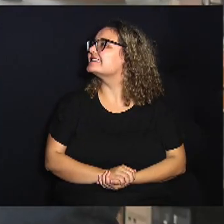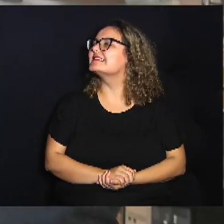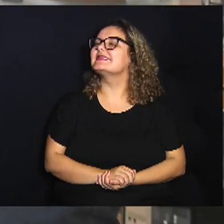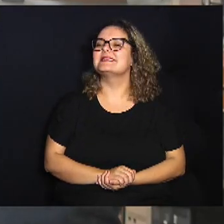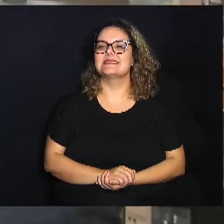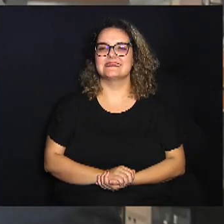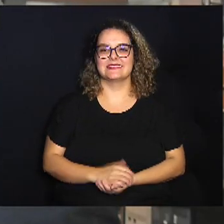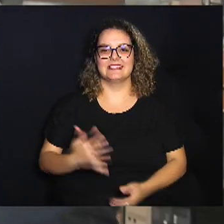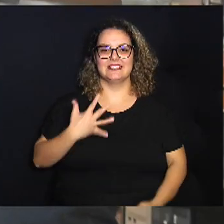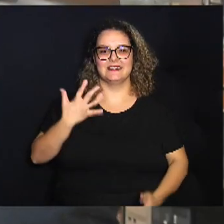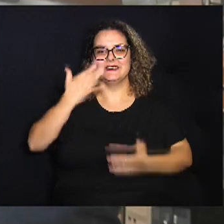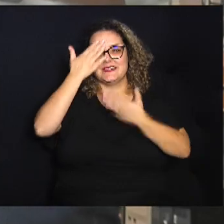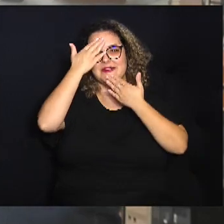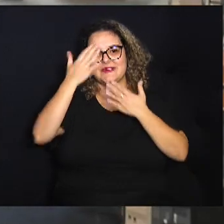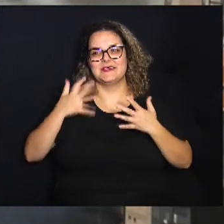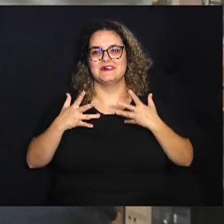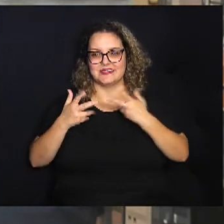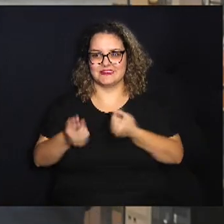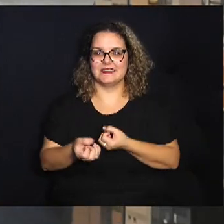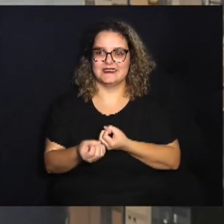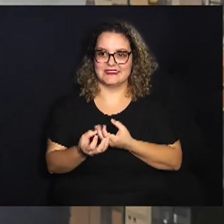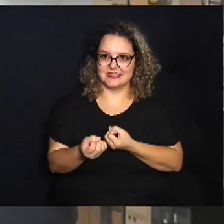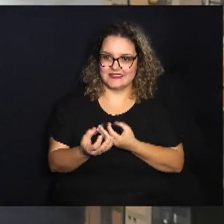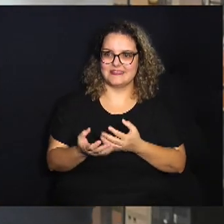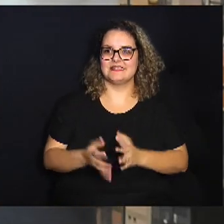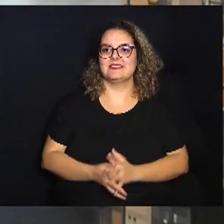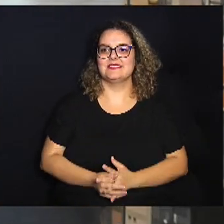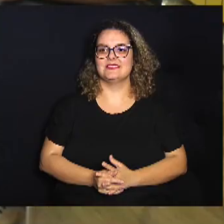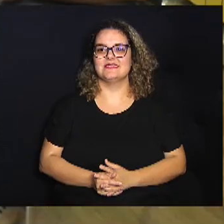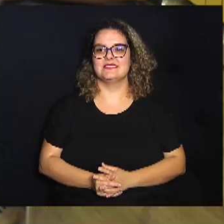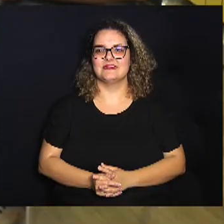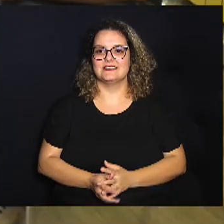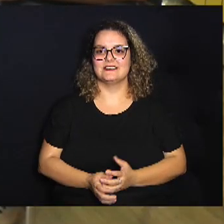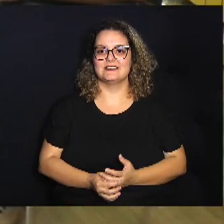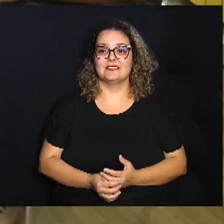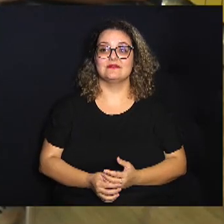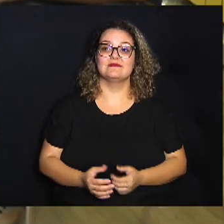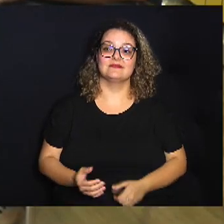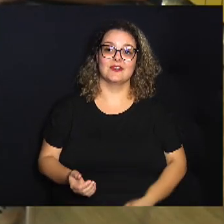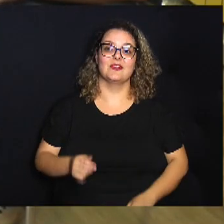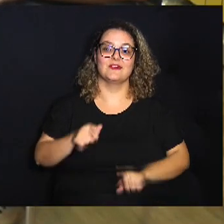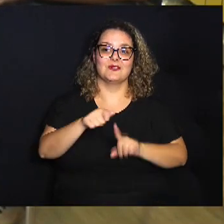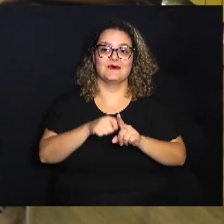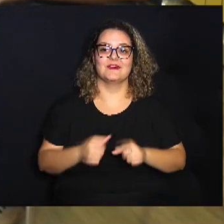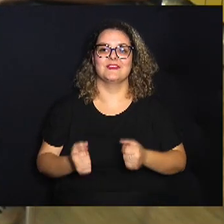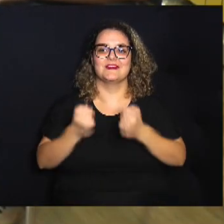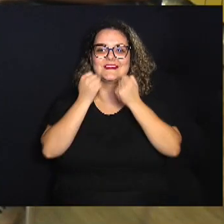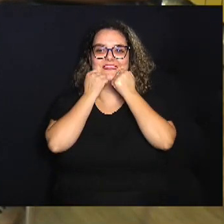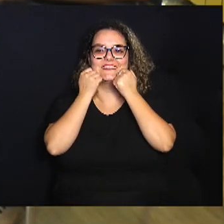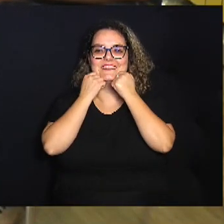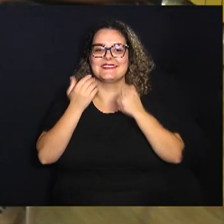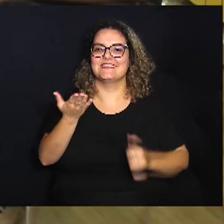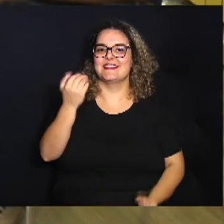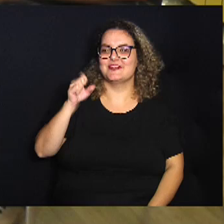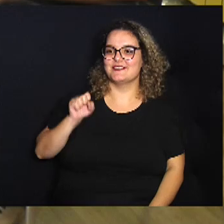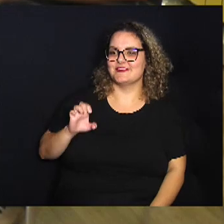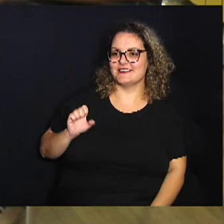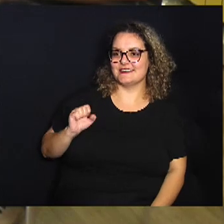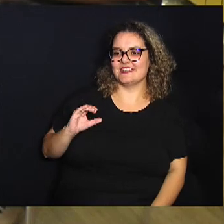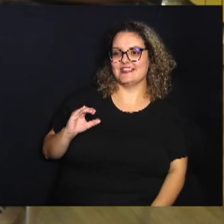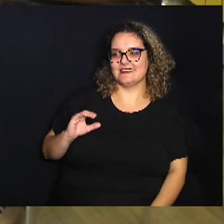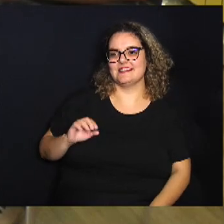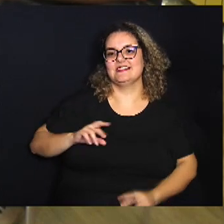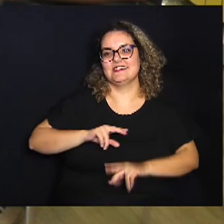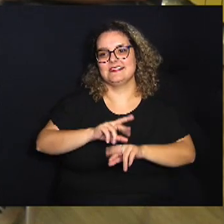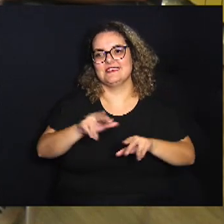Lu, muito obrigado por todas as informações. A gente está no mês de julho, né, como você falou. Vem pro SESC Campinas, como a gente pôde ver, tem